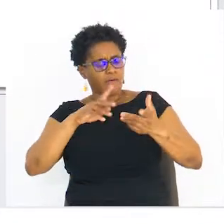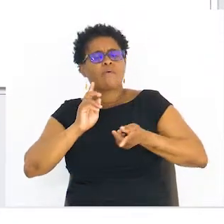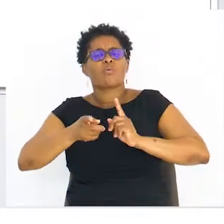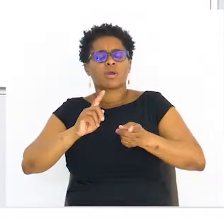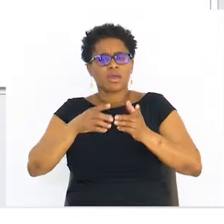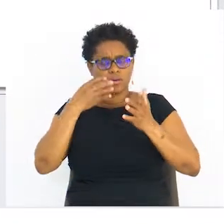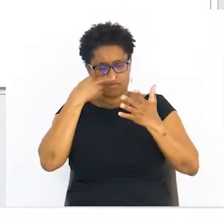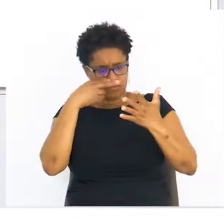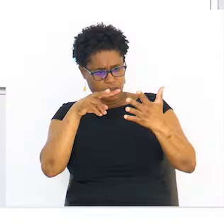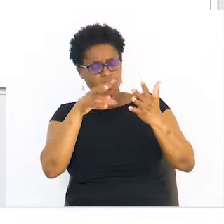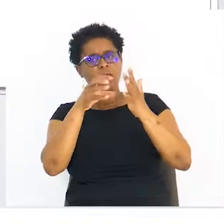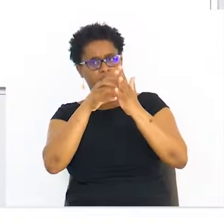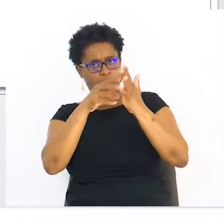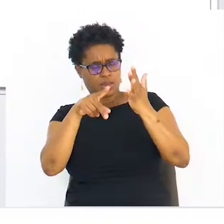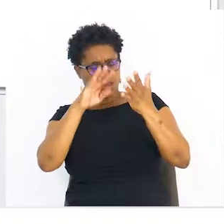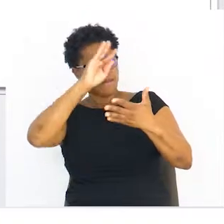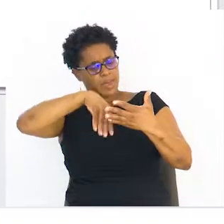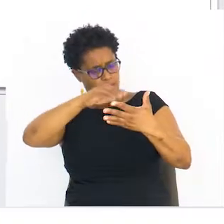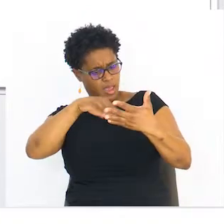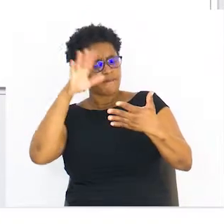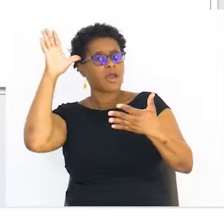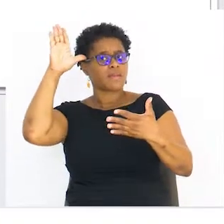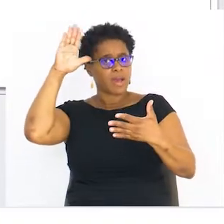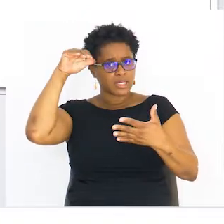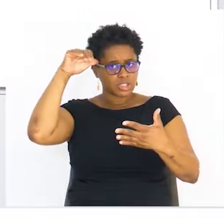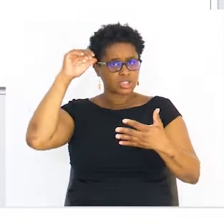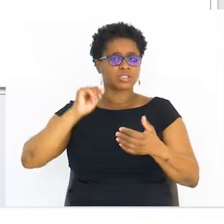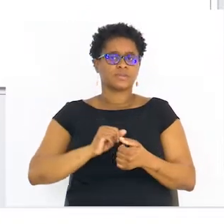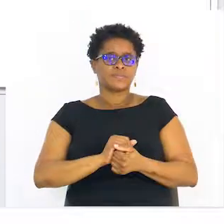Pintavam o quê? Os animais.